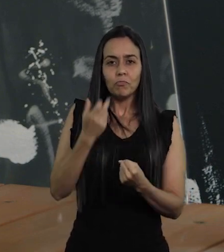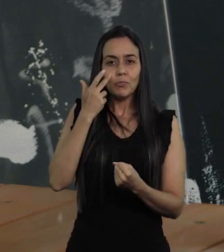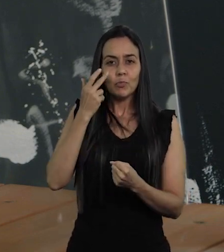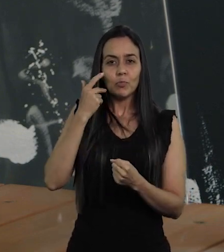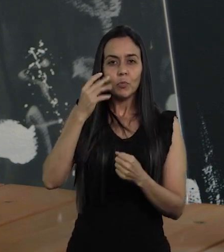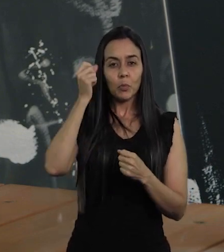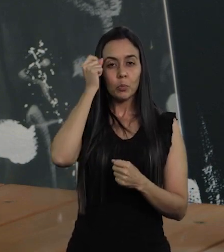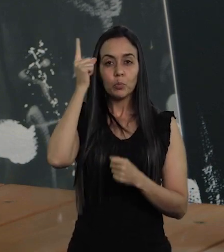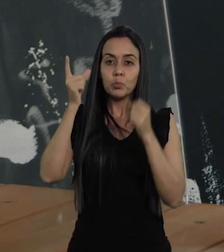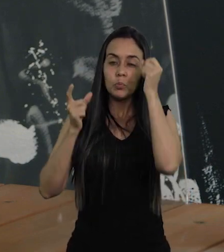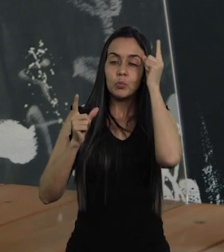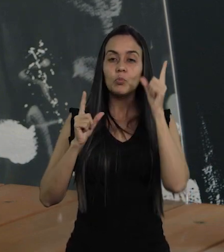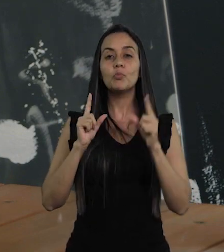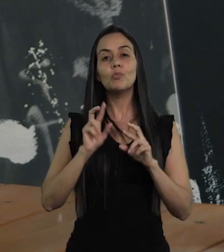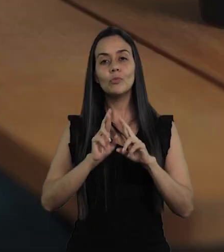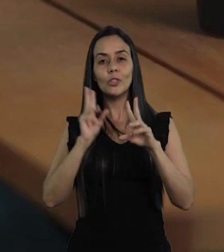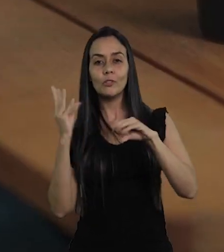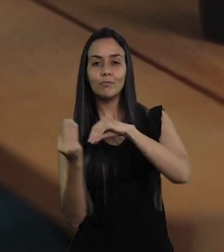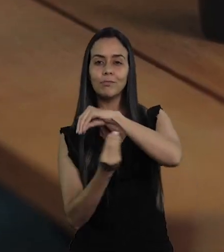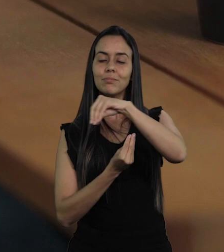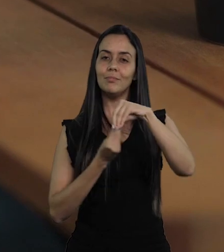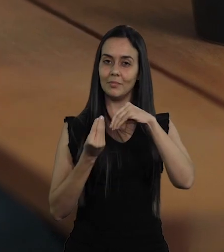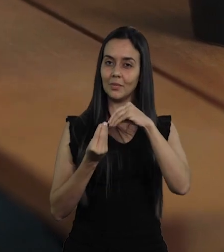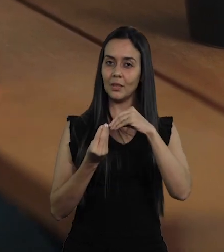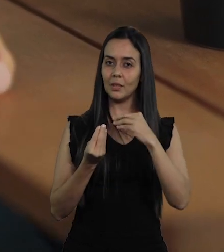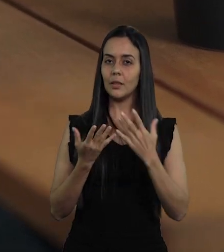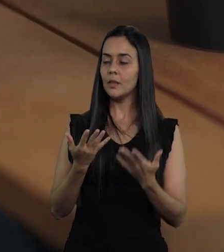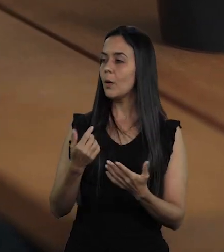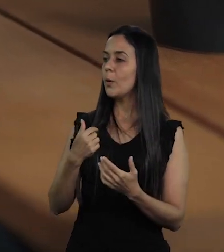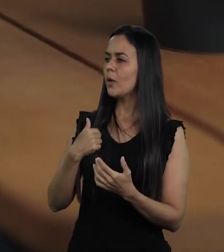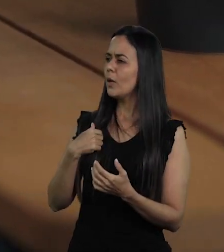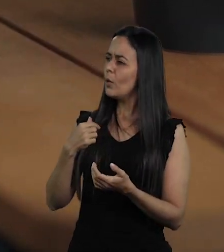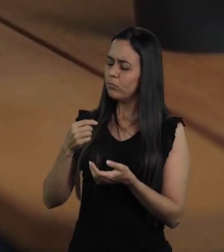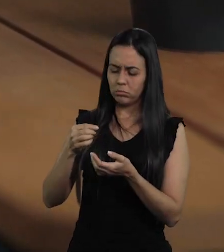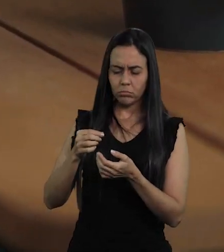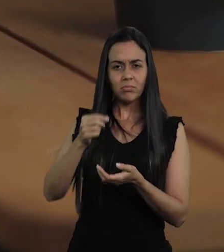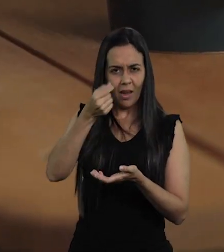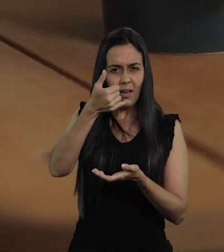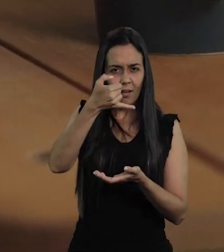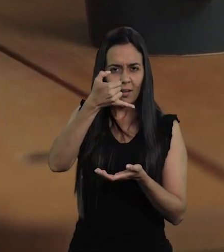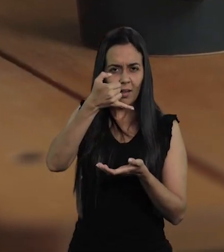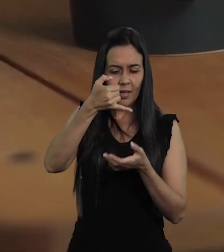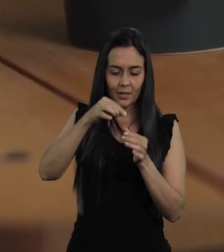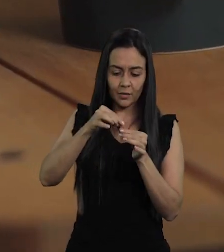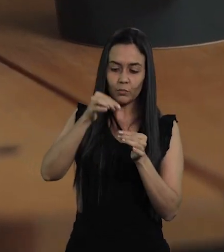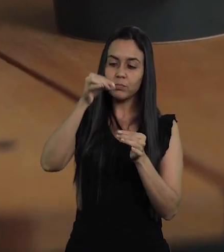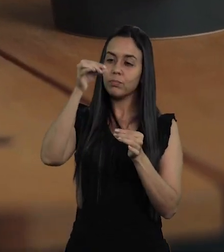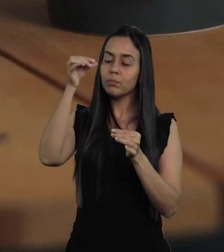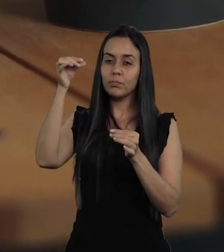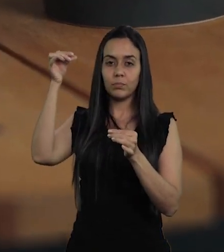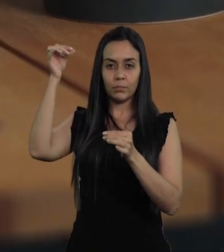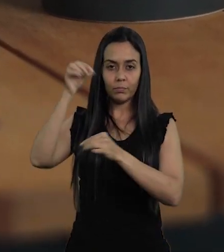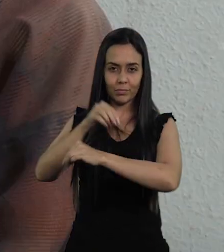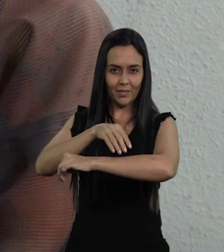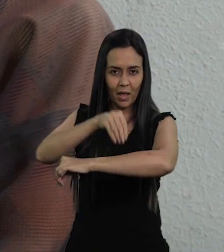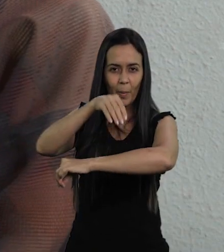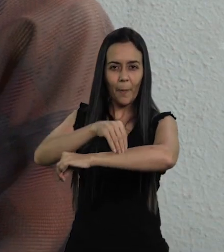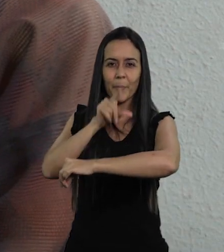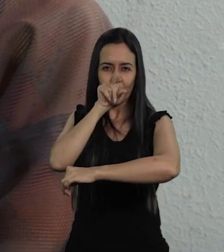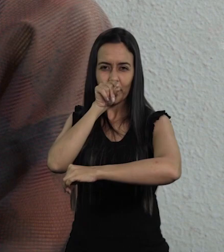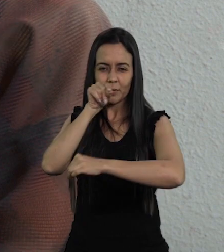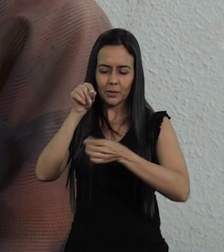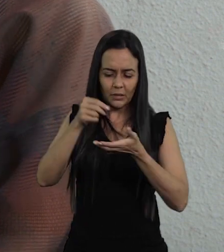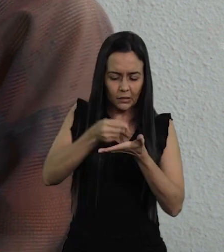o desenho, a gente estava comentando há pouco, né? Muitas vezes eu estou com o bico de pena ele tem um contato com o papel, que é uma negociação